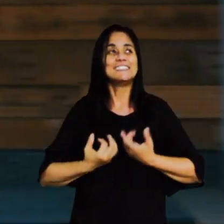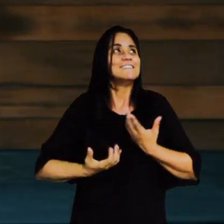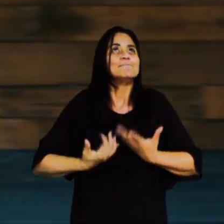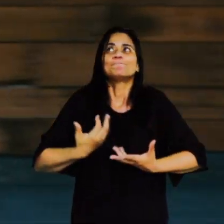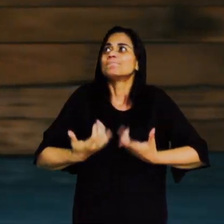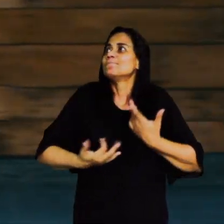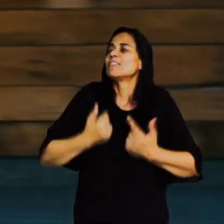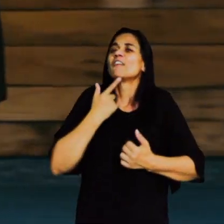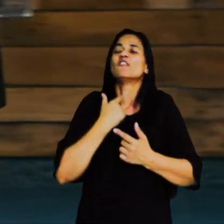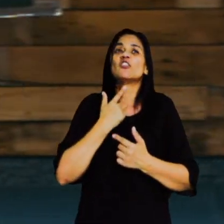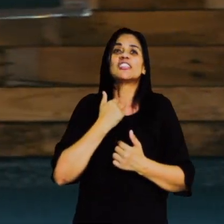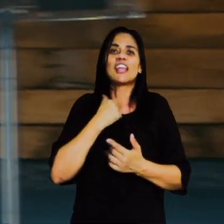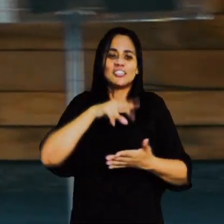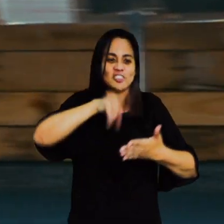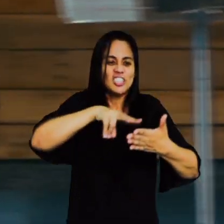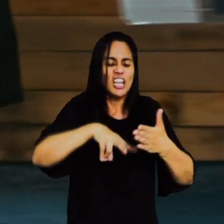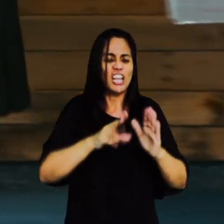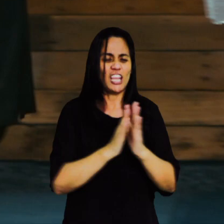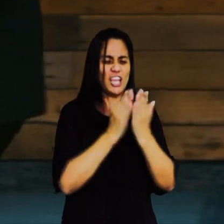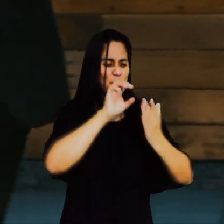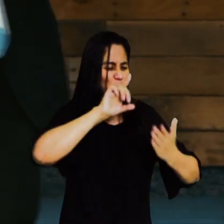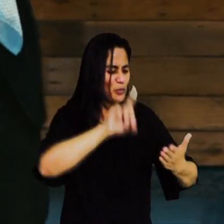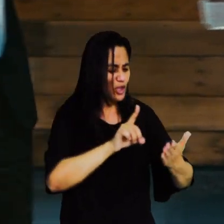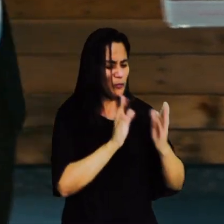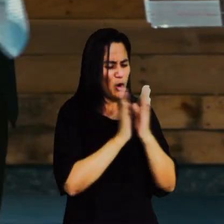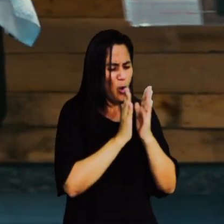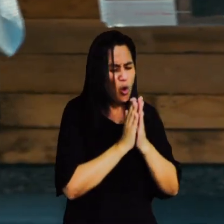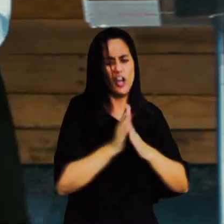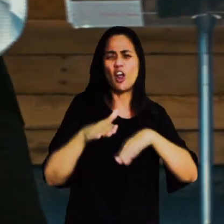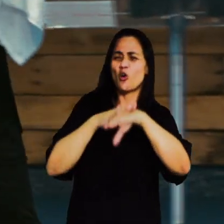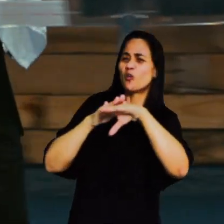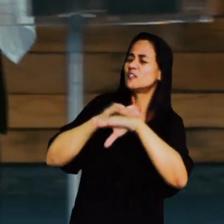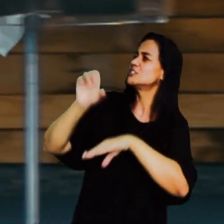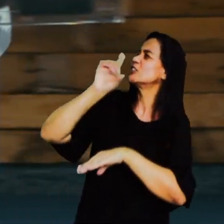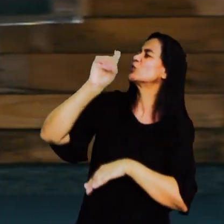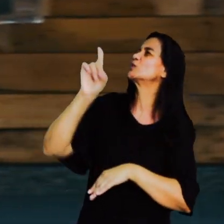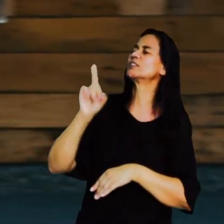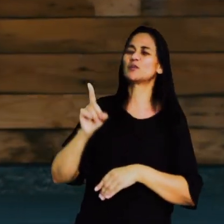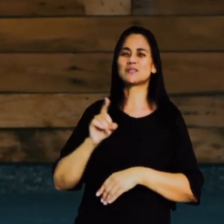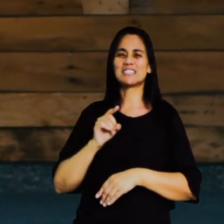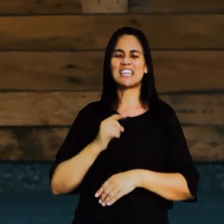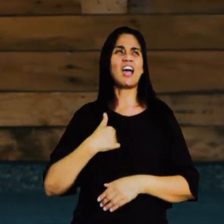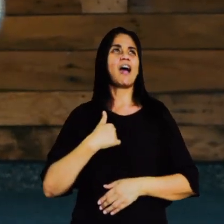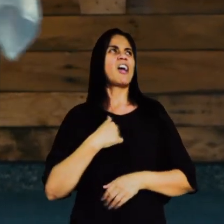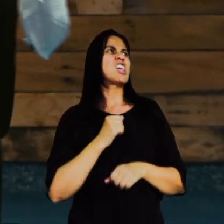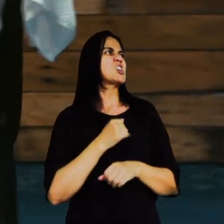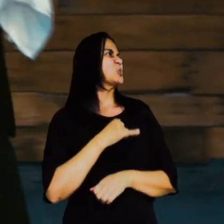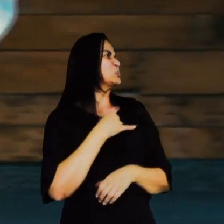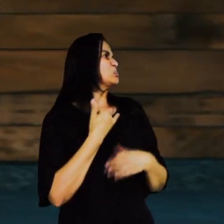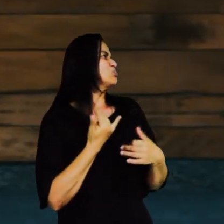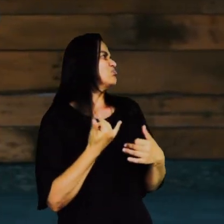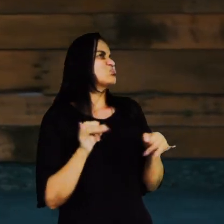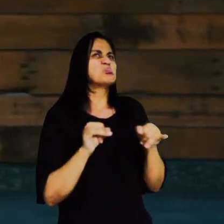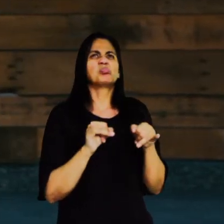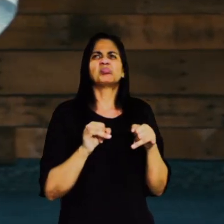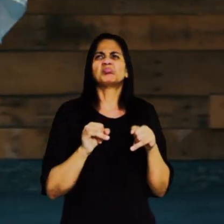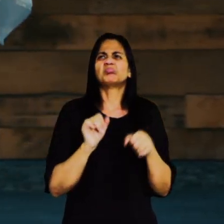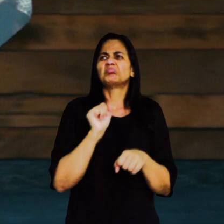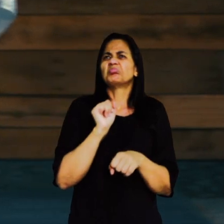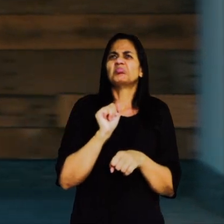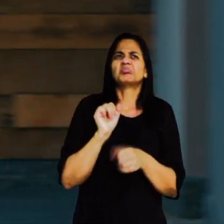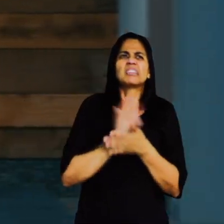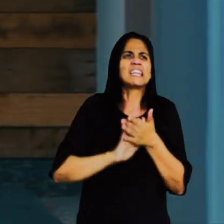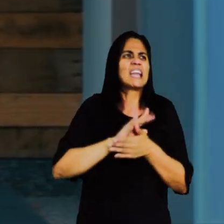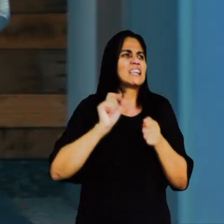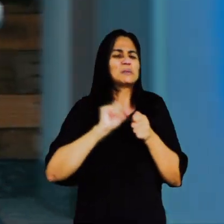estar na presença de Deus. Não tem como. Sabe aquele desejo? Ah, estou 5 minutos de bobeira, sabe o que eu vou fazer? Eu vou ler a palavra. Eu vou dobrar o meu joelho. Ah, é meia